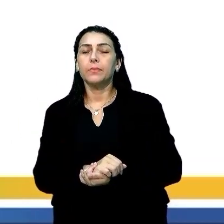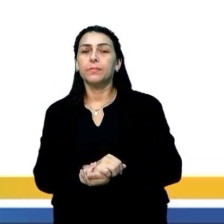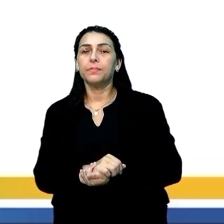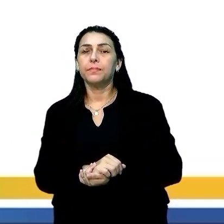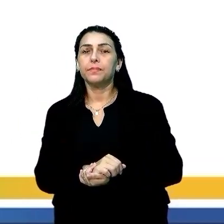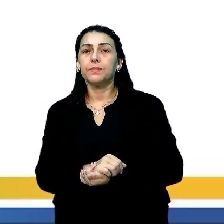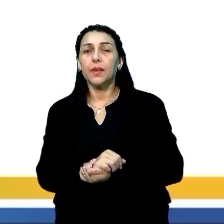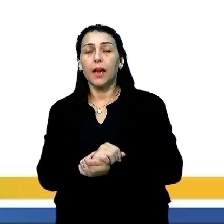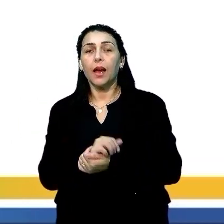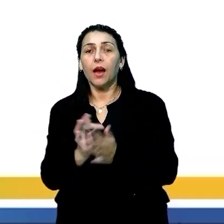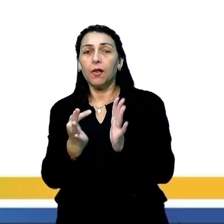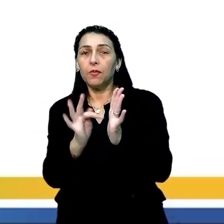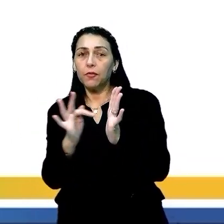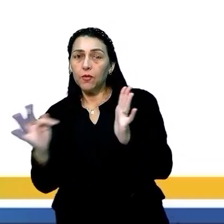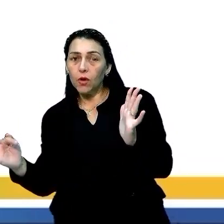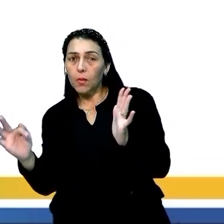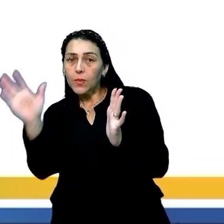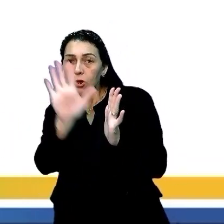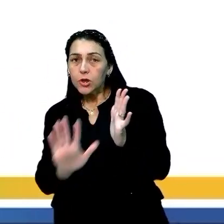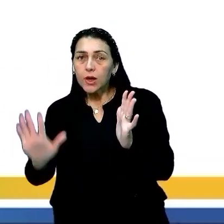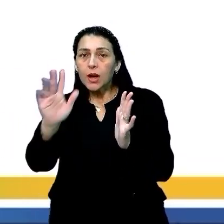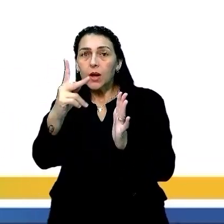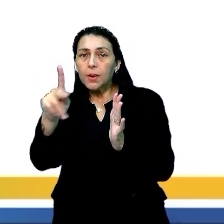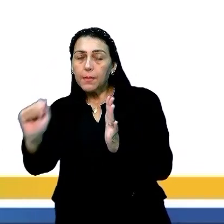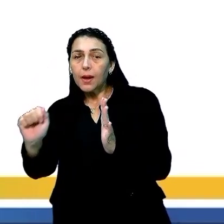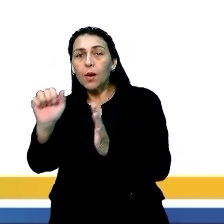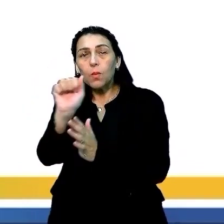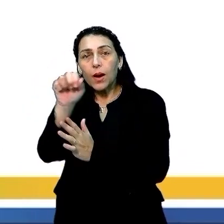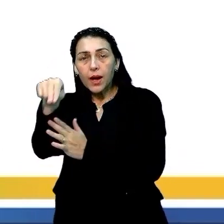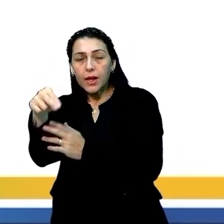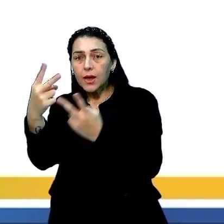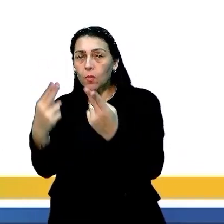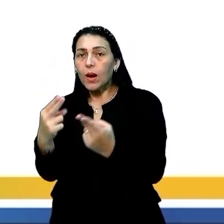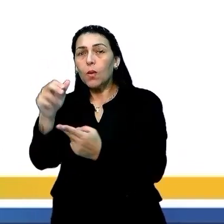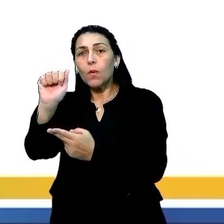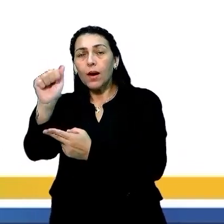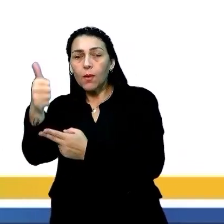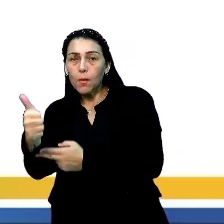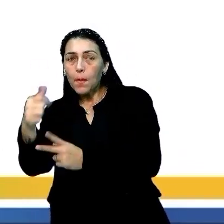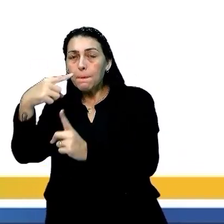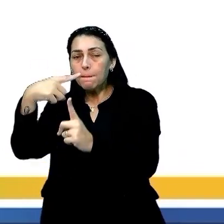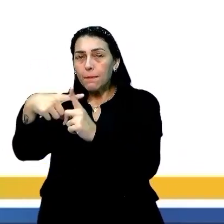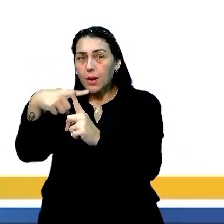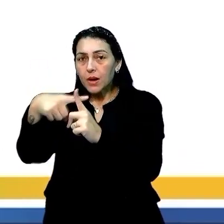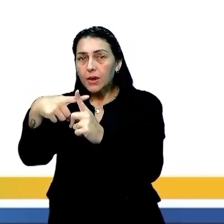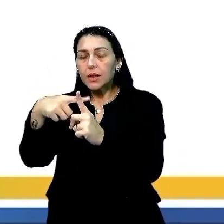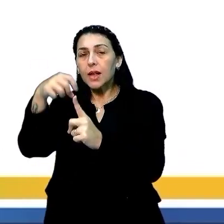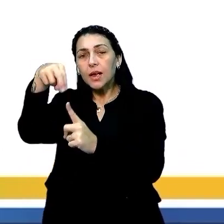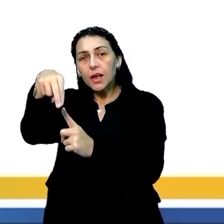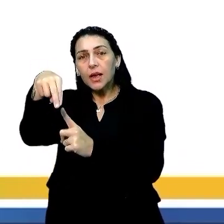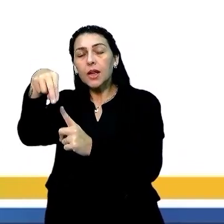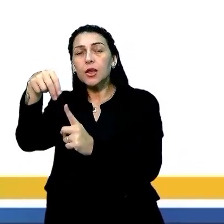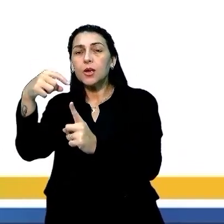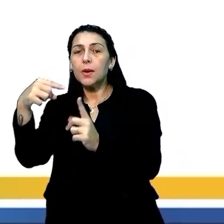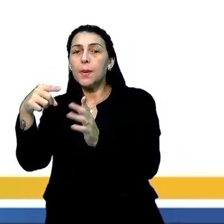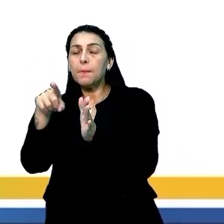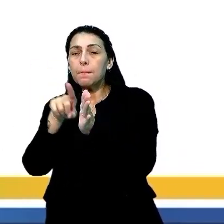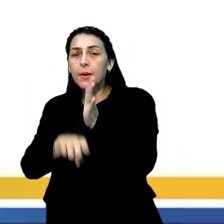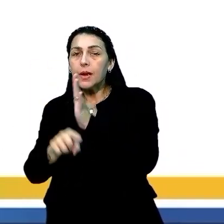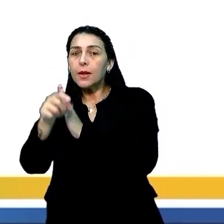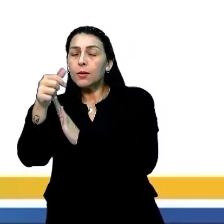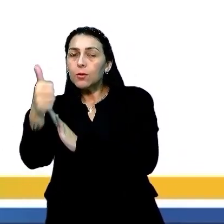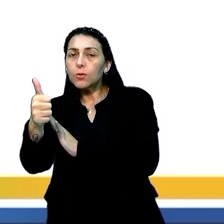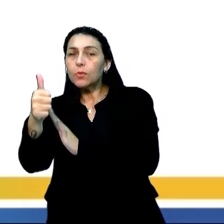para a fórmula geral da PA. O AN é igual a 1 mais N menos 1 vezes